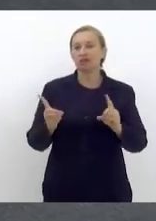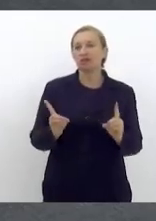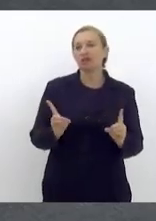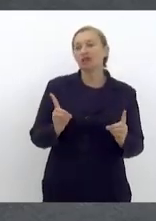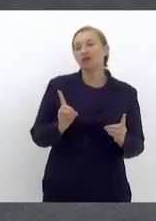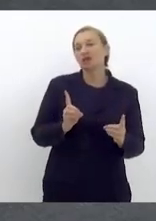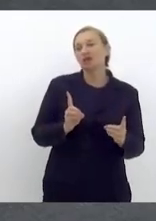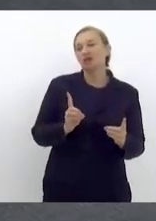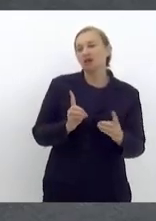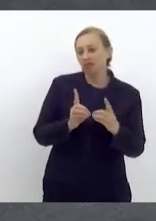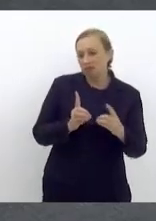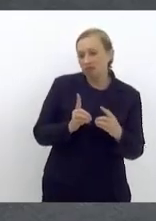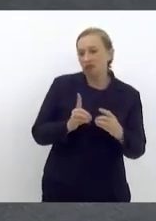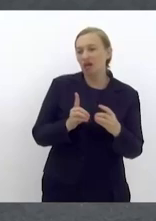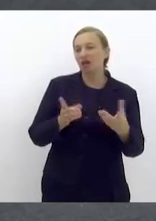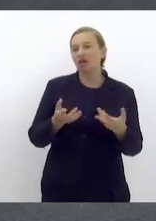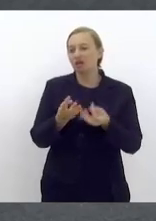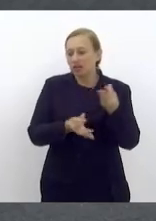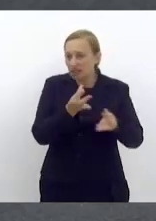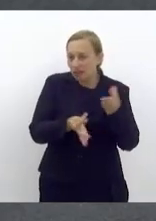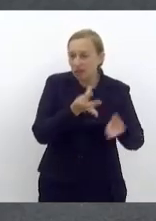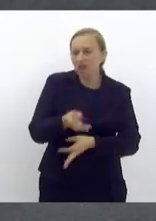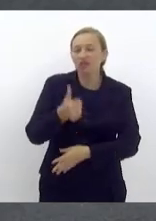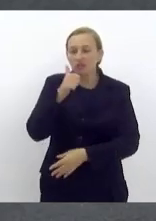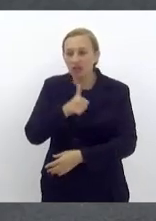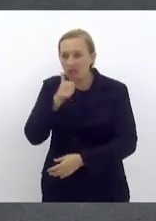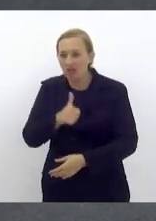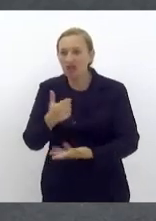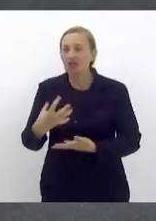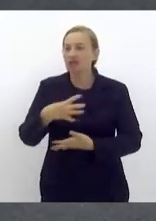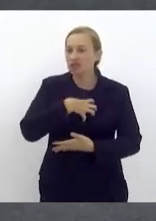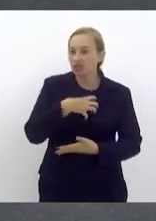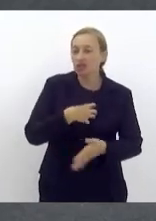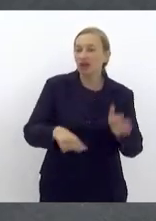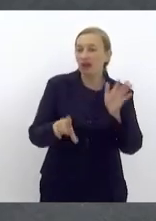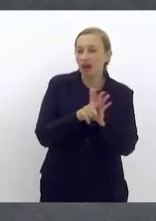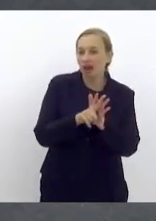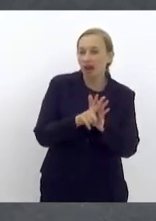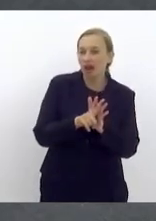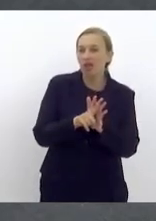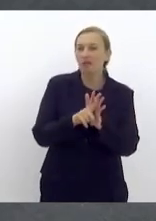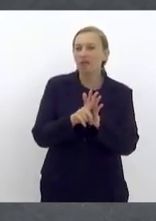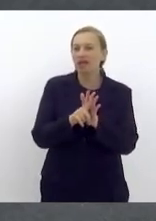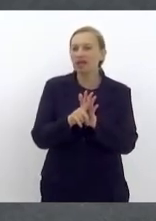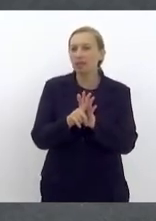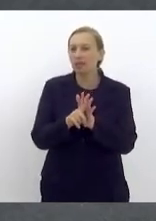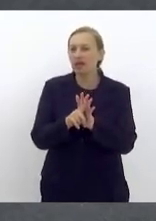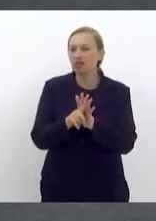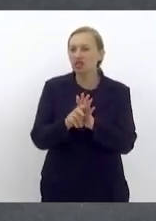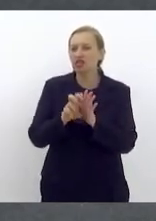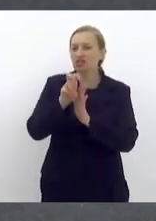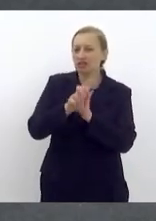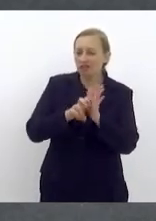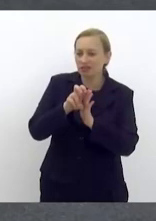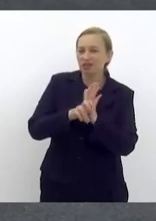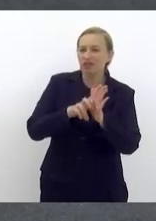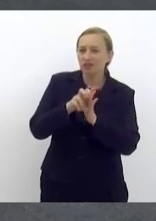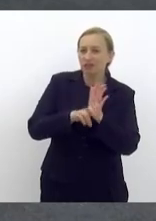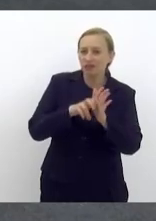mulheres. Também gostaria de destacar, nesse sentido, que a Lei Maria da Penha, né, que é de agosto